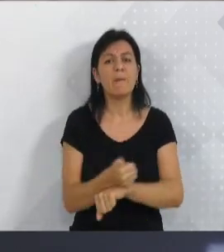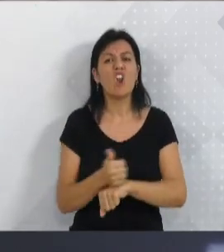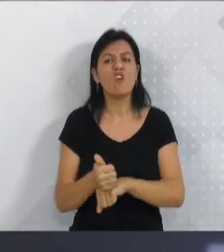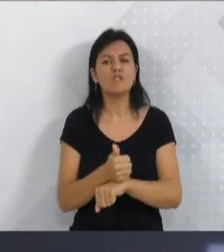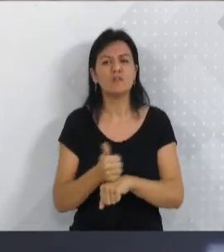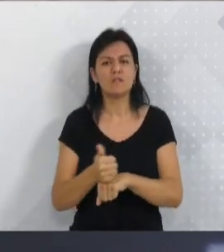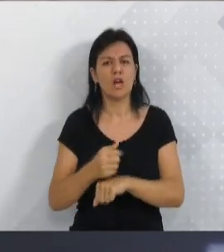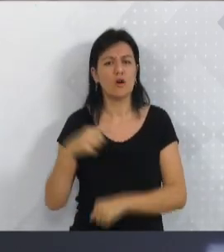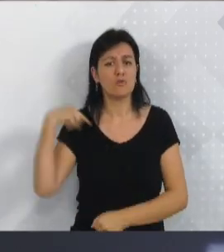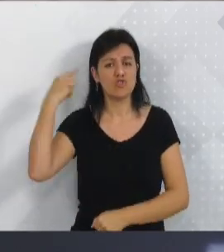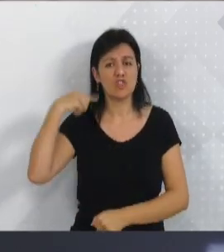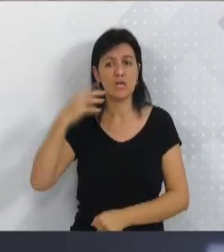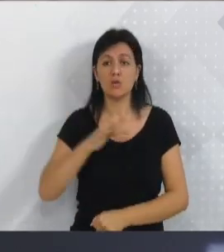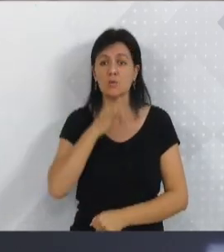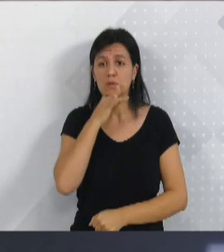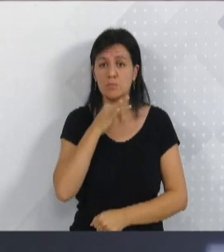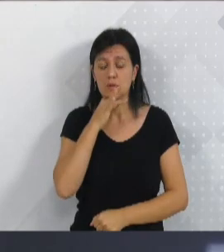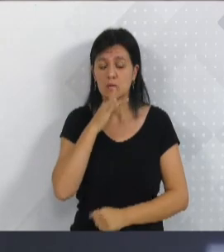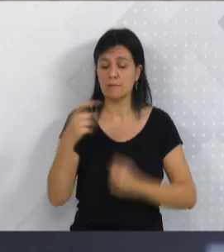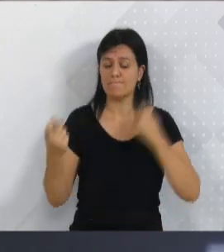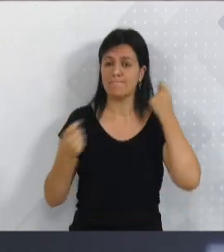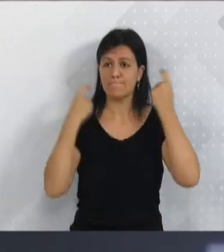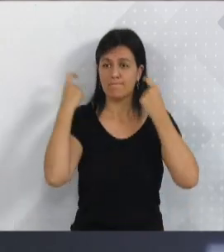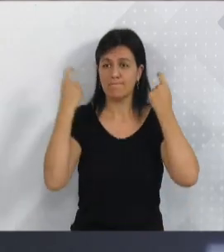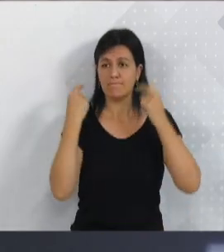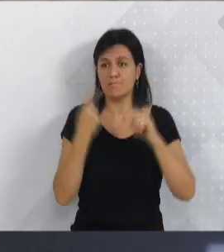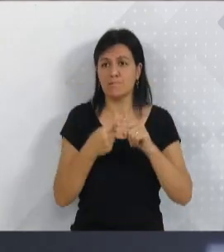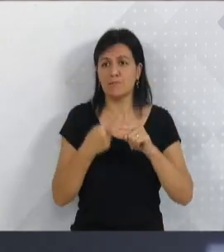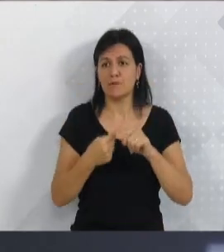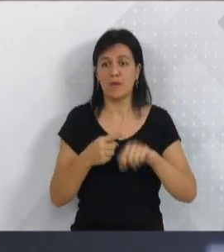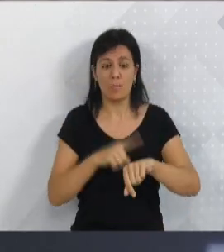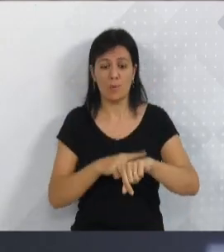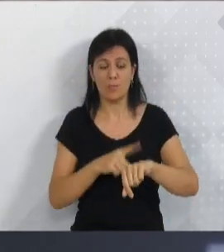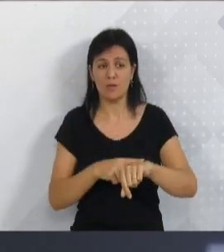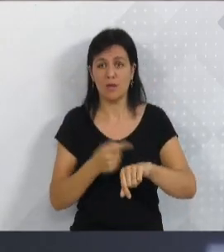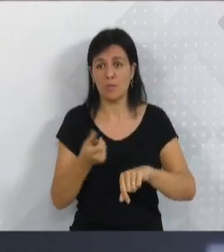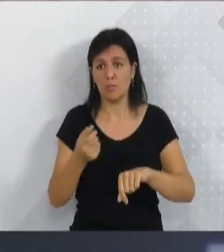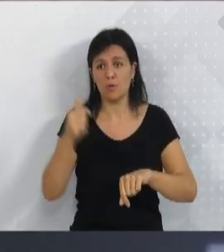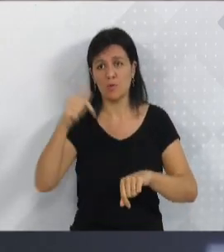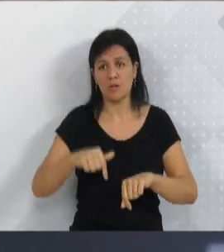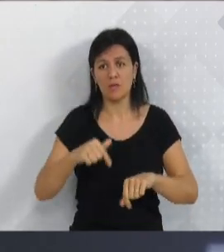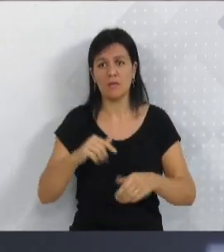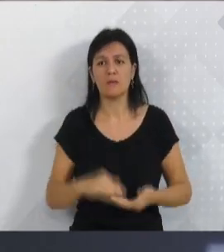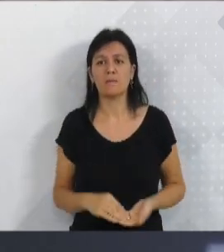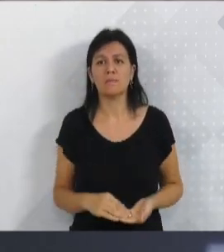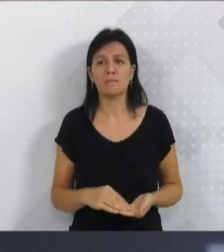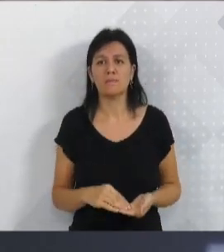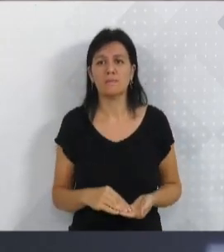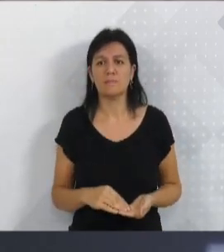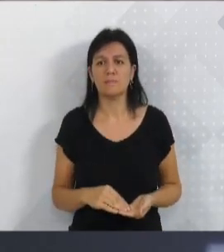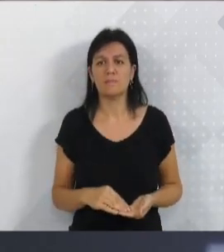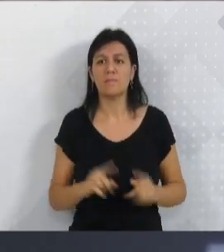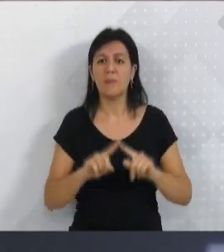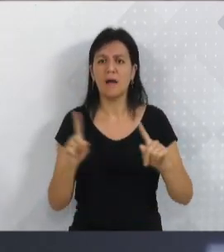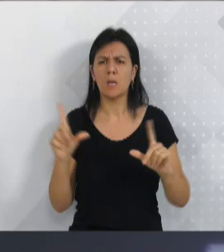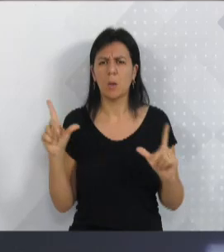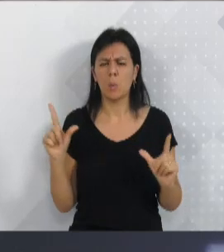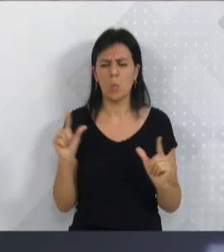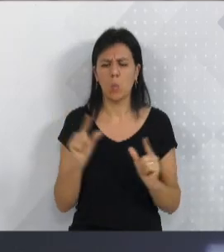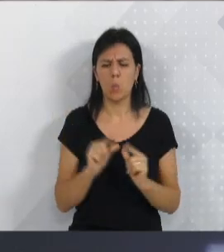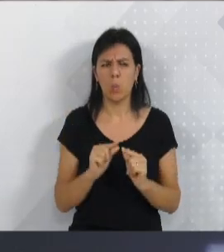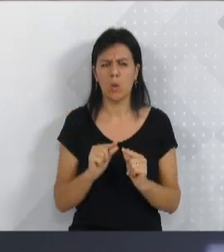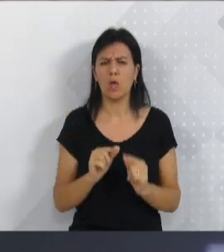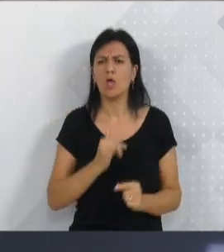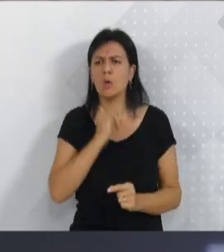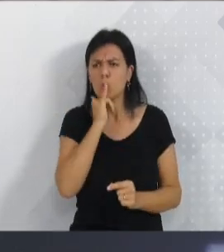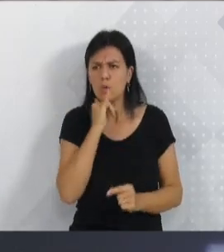me preocupou bastante porque o meu tempo é muito curto aqui vai dizer de que a redução de impostos é